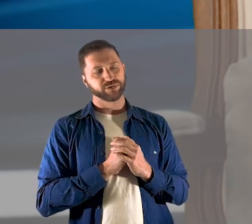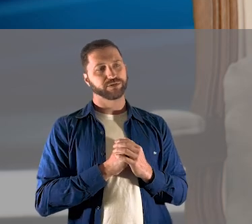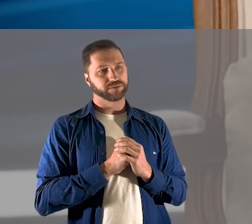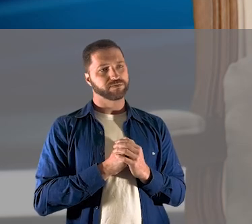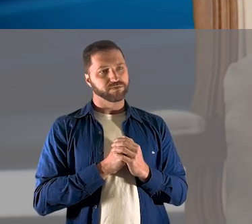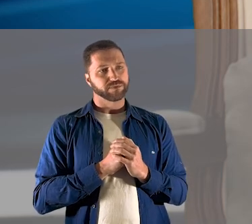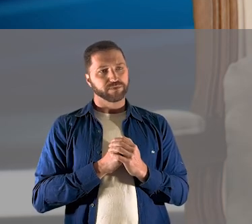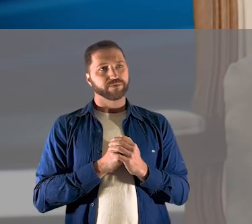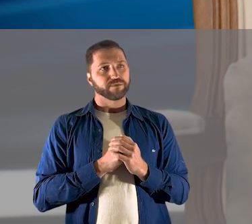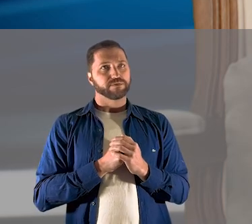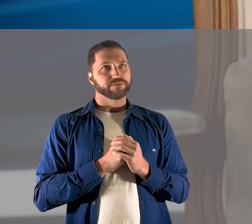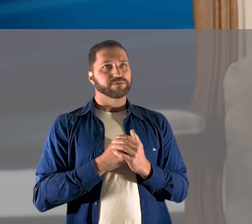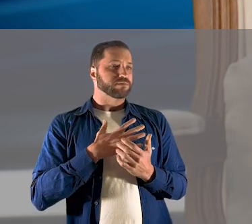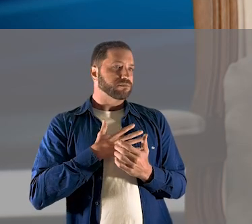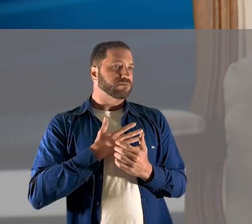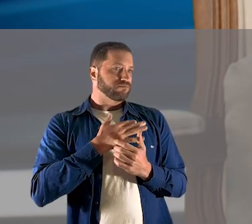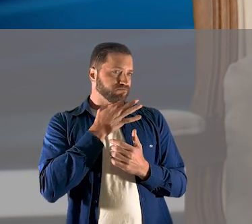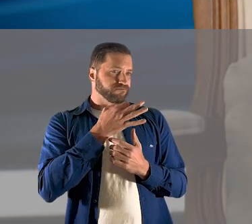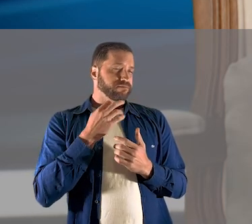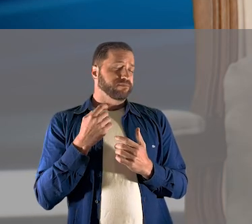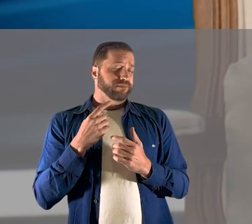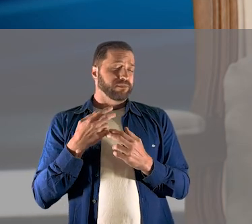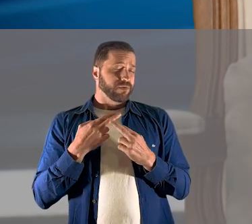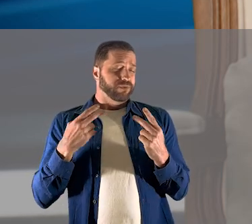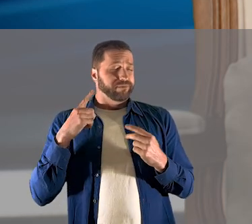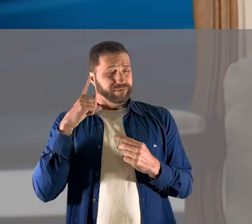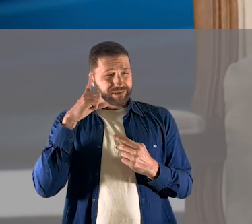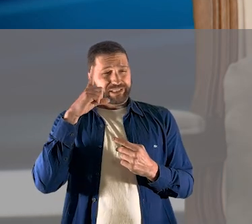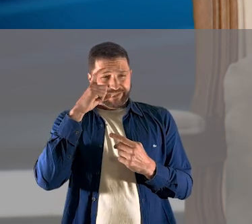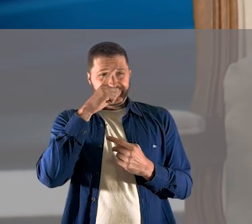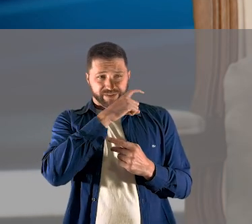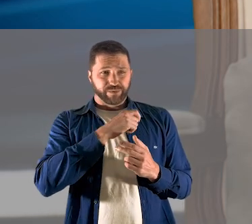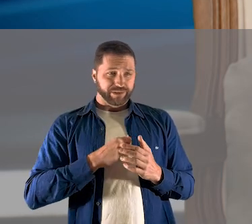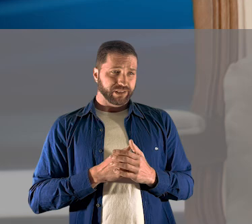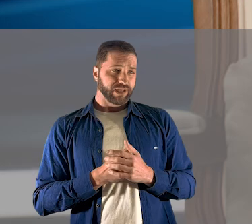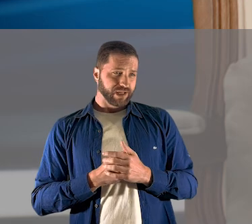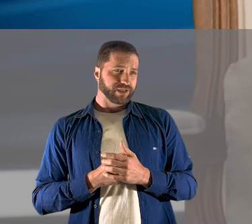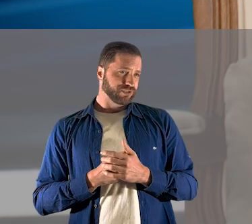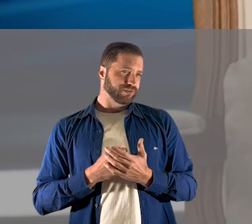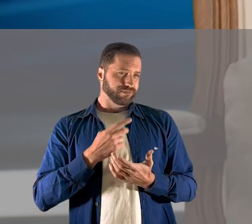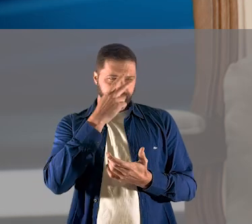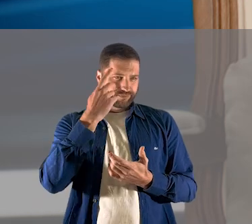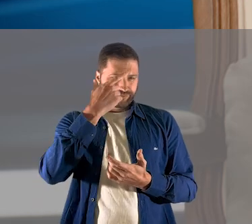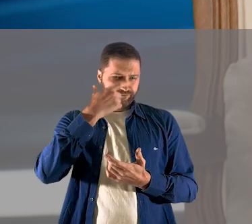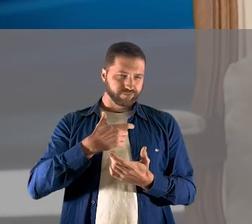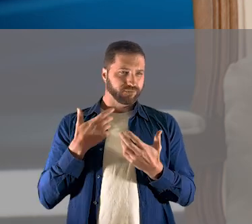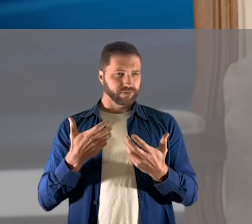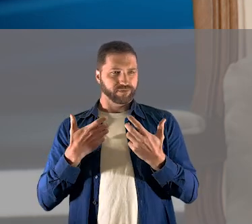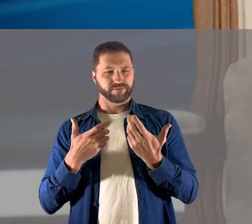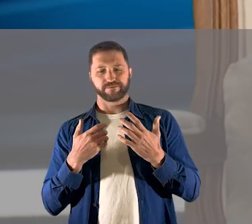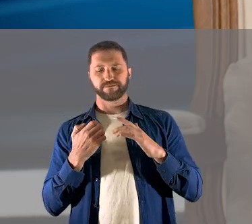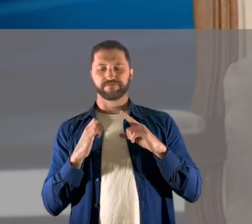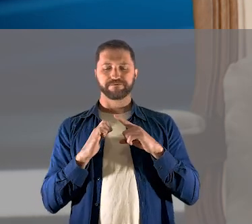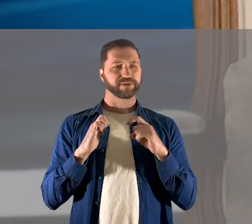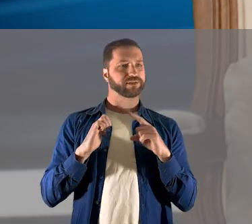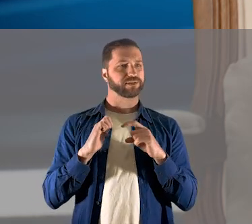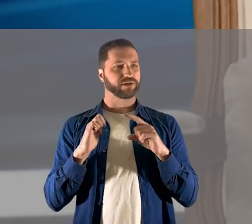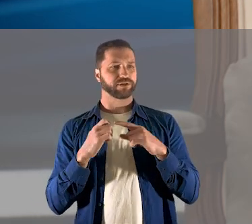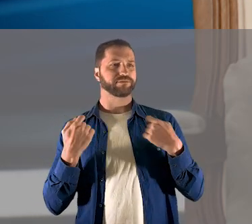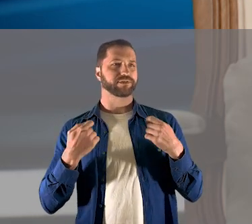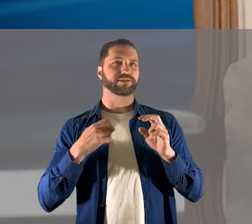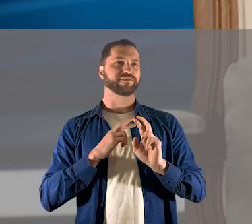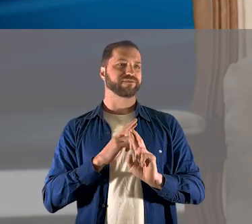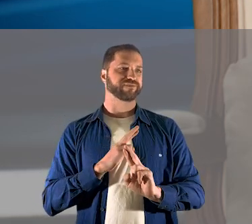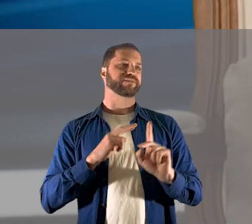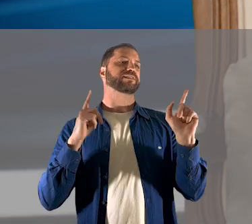acho que uma uma outra dificuldade né quando a gente aprende a gente tem que ser diferente fazer algo